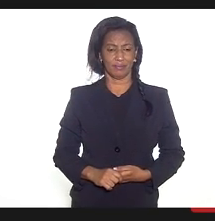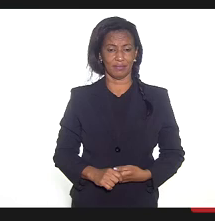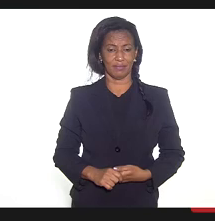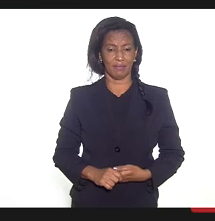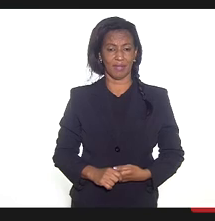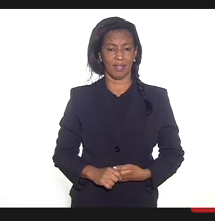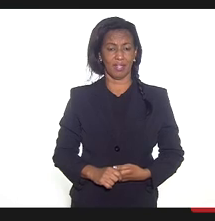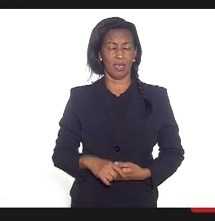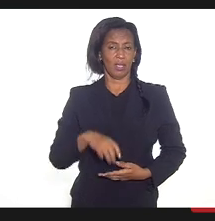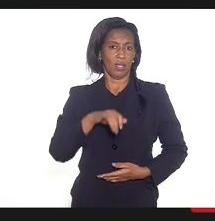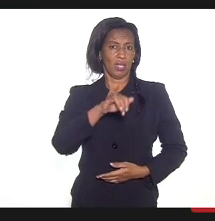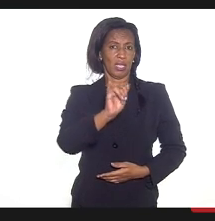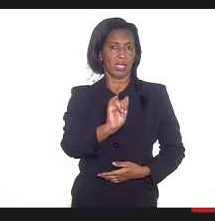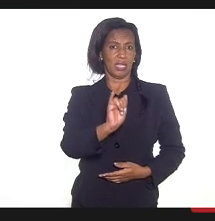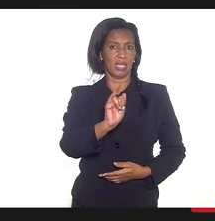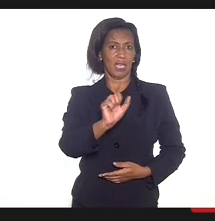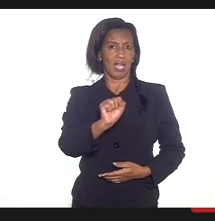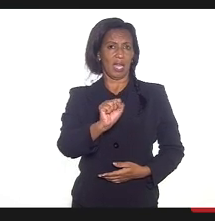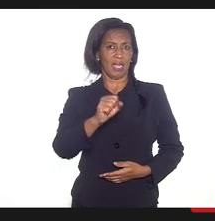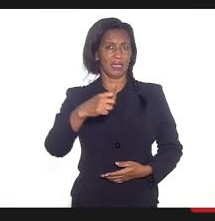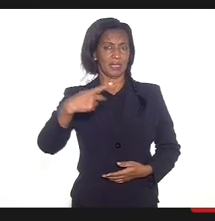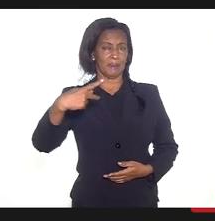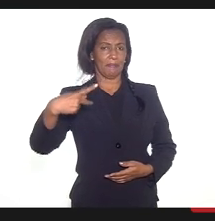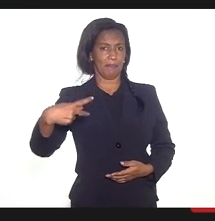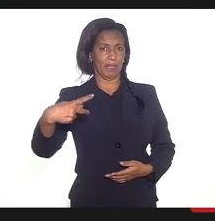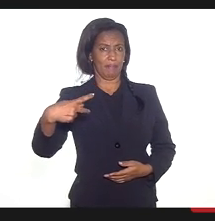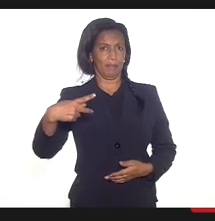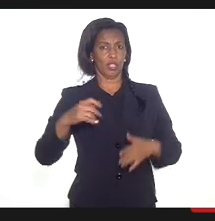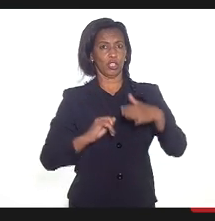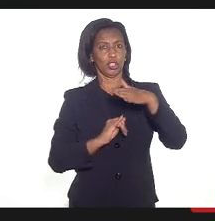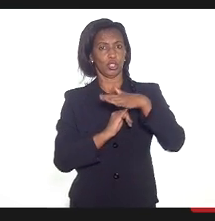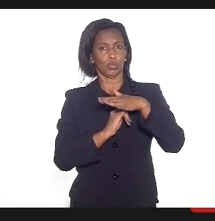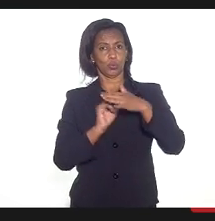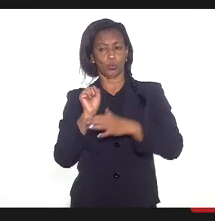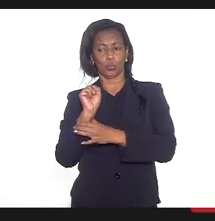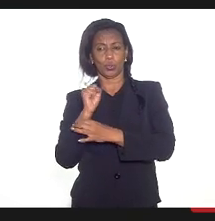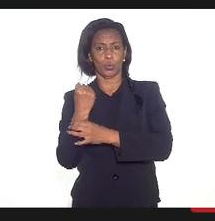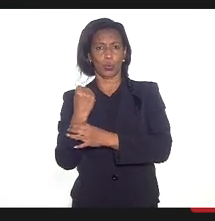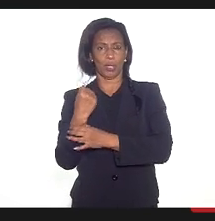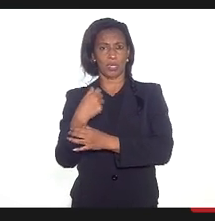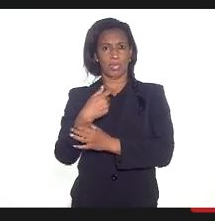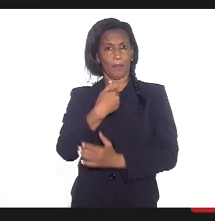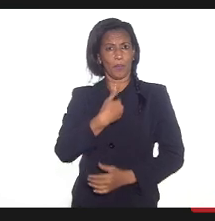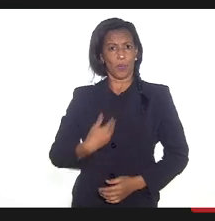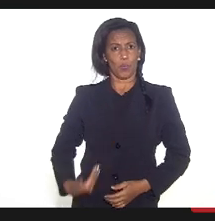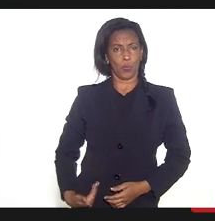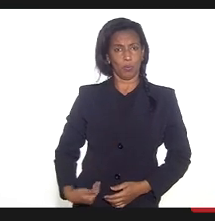o ISP Mulher, Instituto de Segurança Pública. Desses casos,